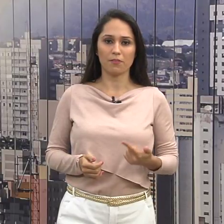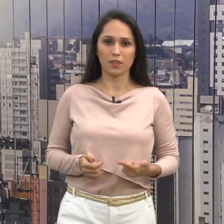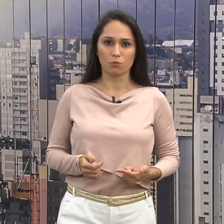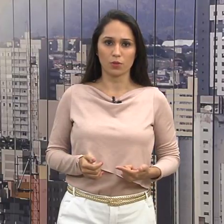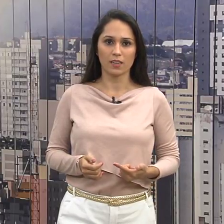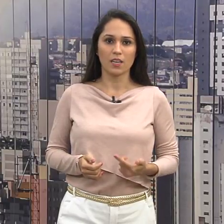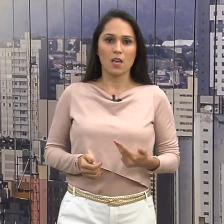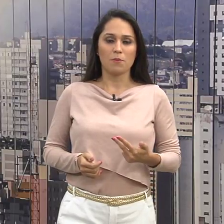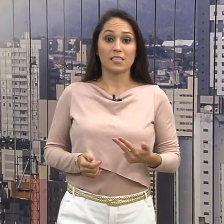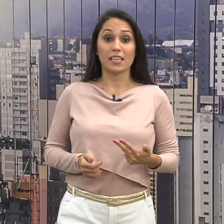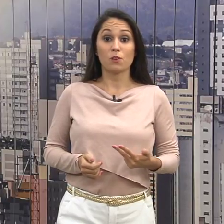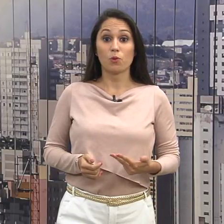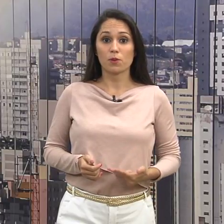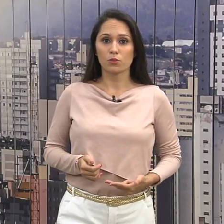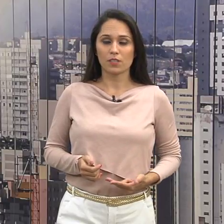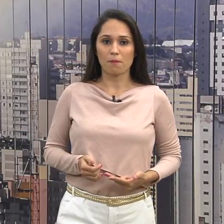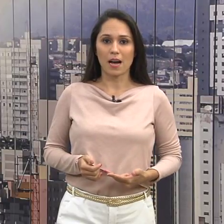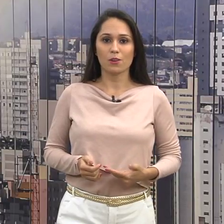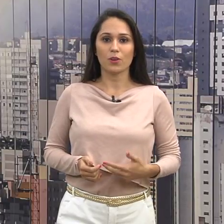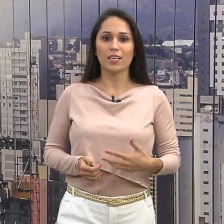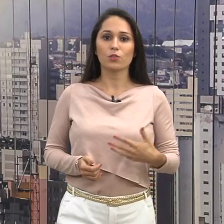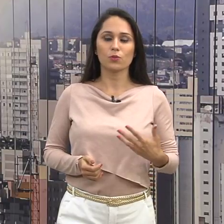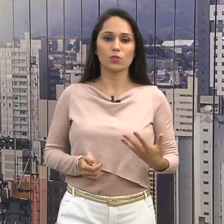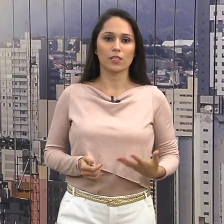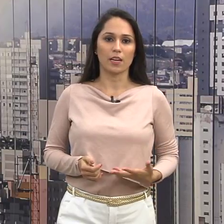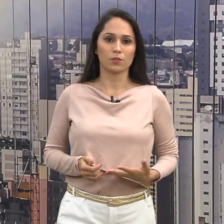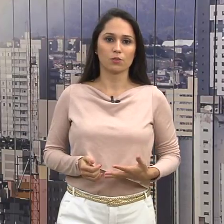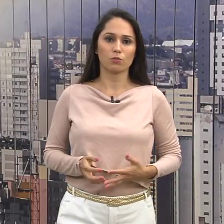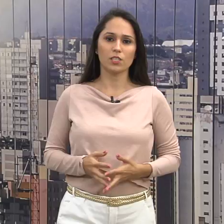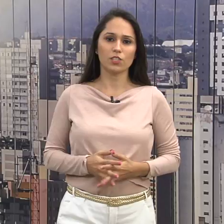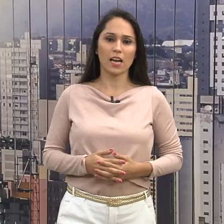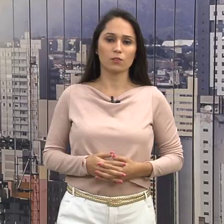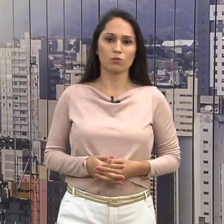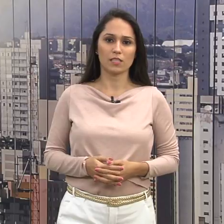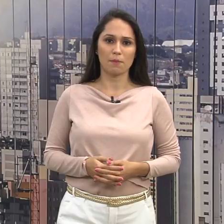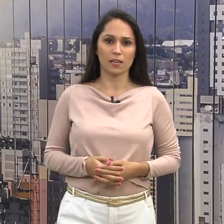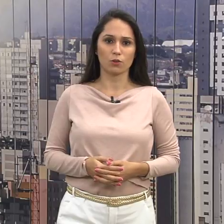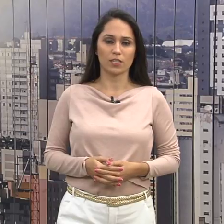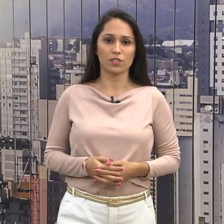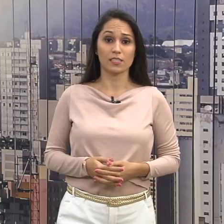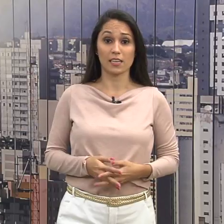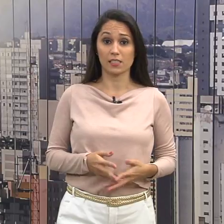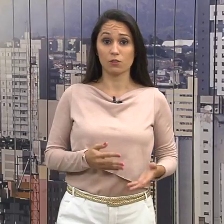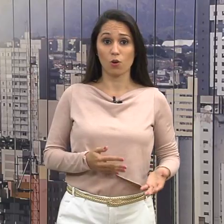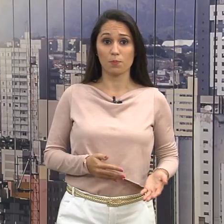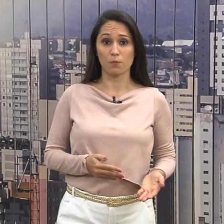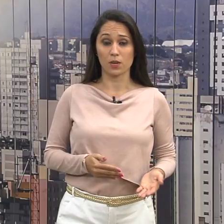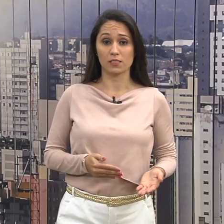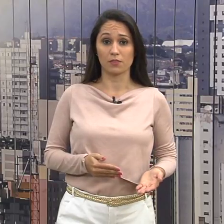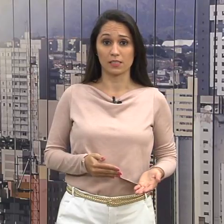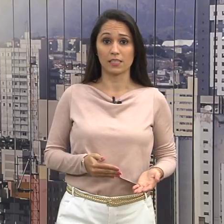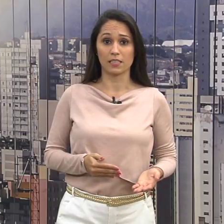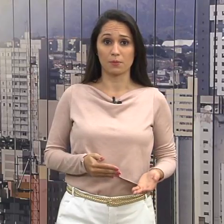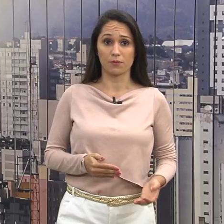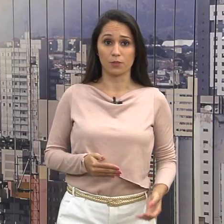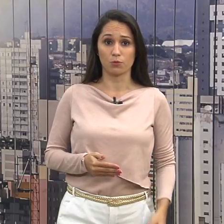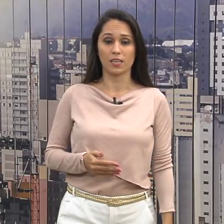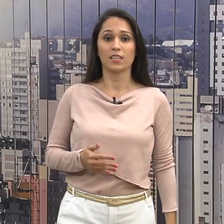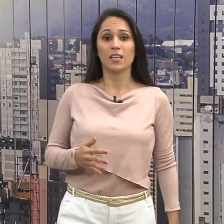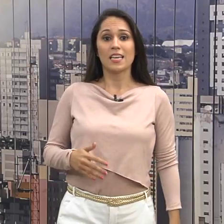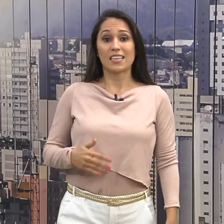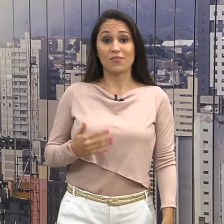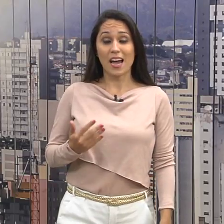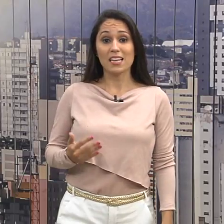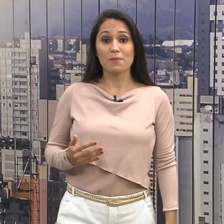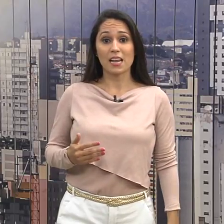Saúde, Prefeitura, Ministério Público do Trabalho e os funcionários. O Sindicato dos Trabalhadores disse que aceitou a proposta financeira da